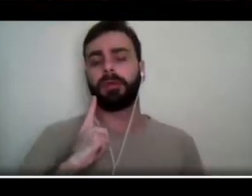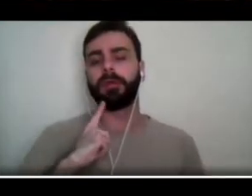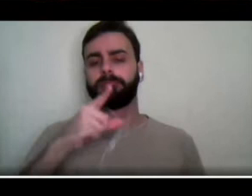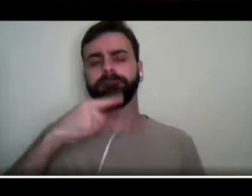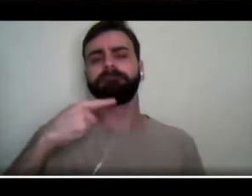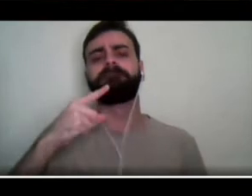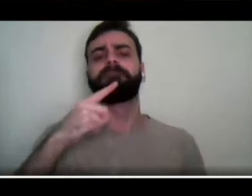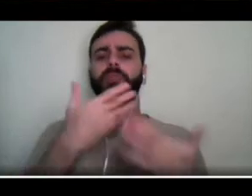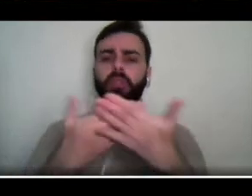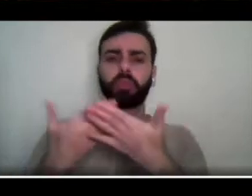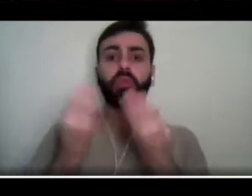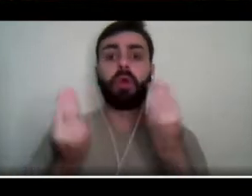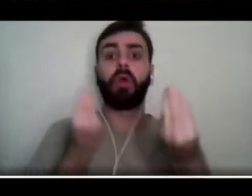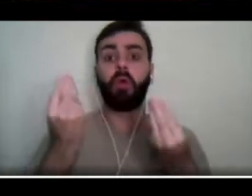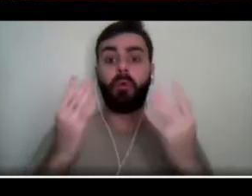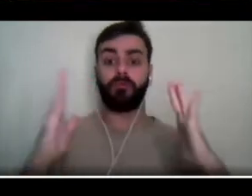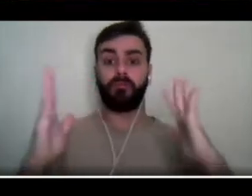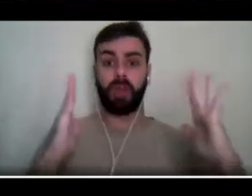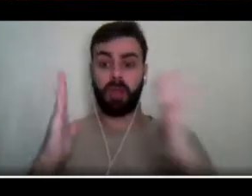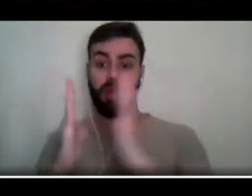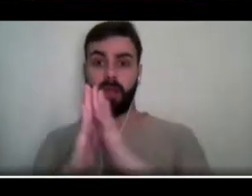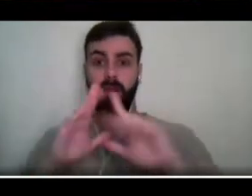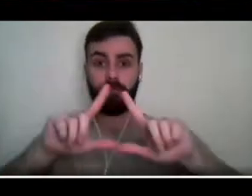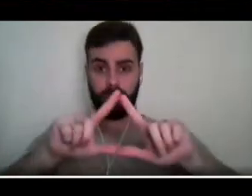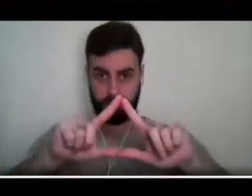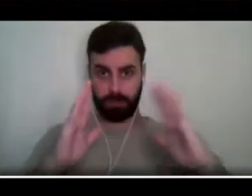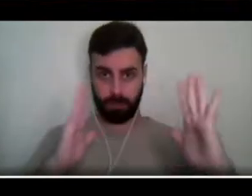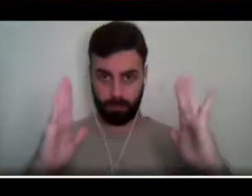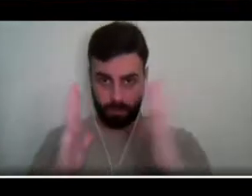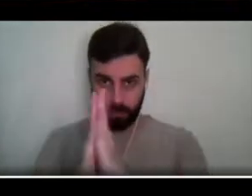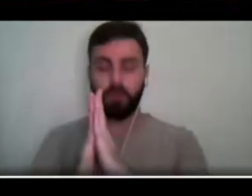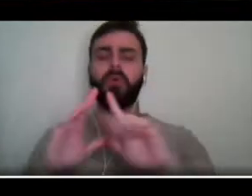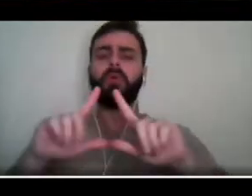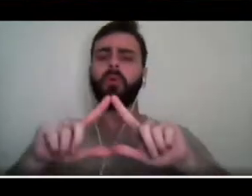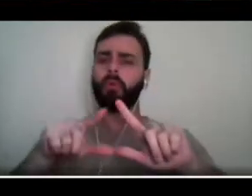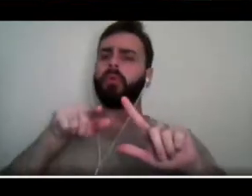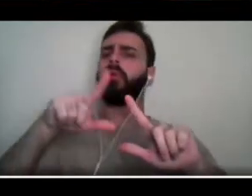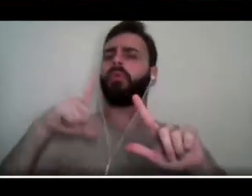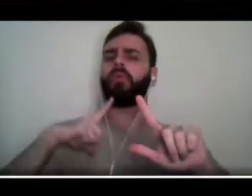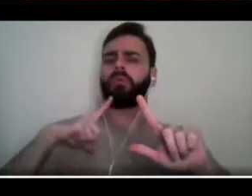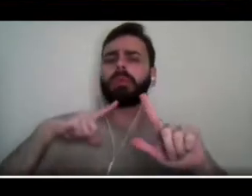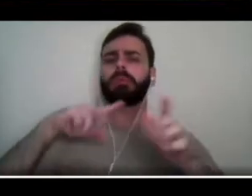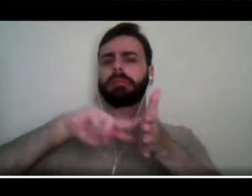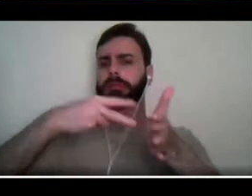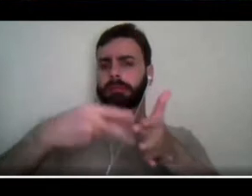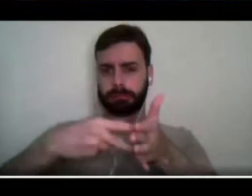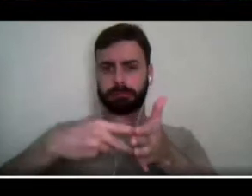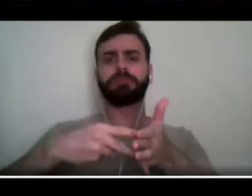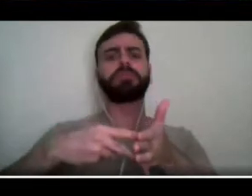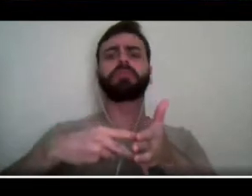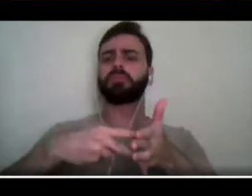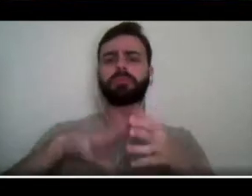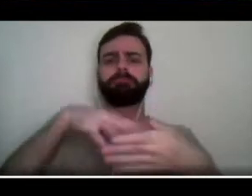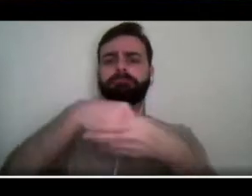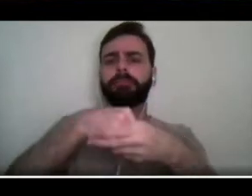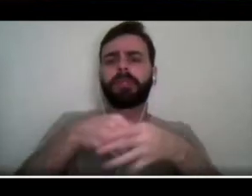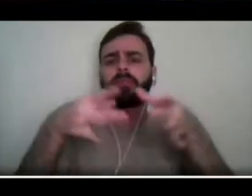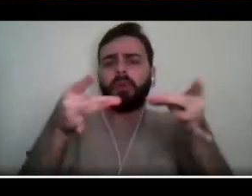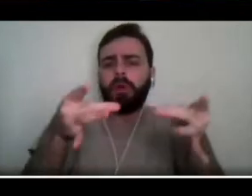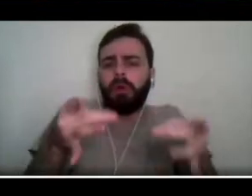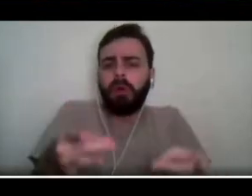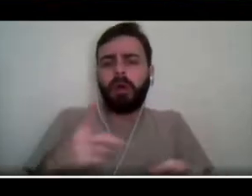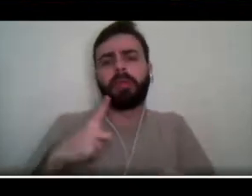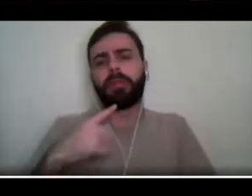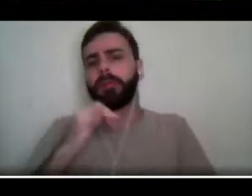estuda a variação de um vetor, você estuda a variação de todos os aspectos do vetor. Então, eu